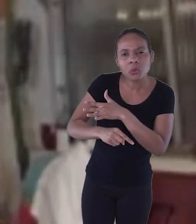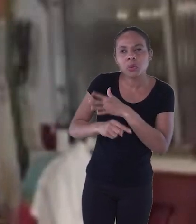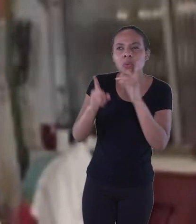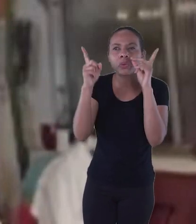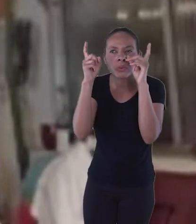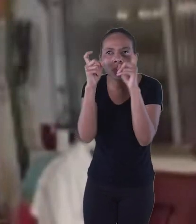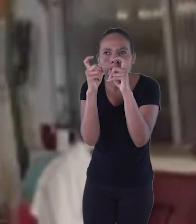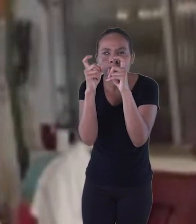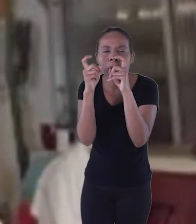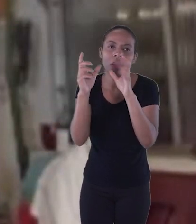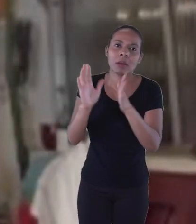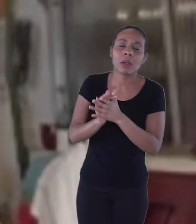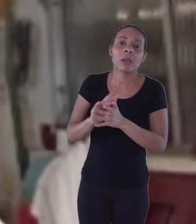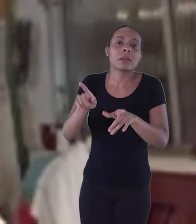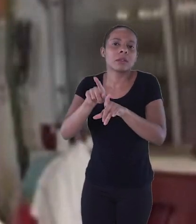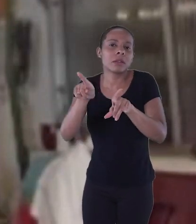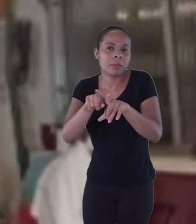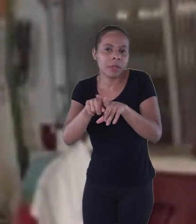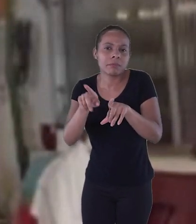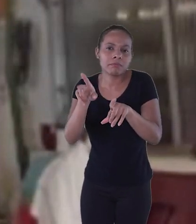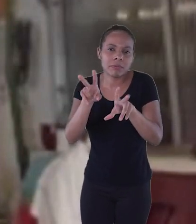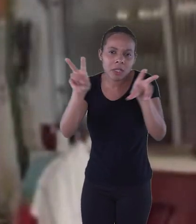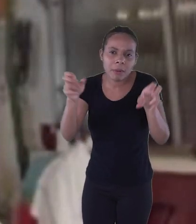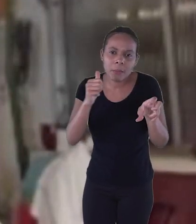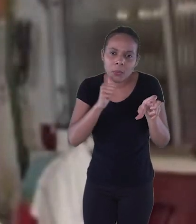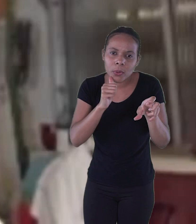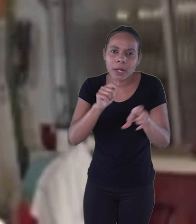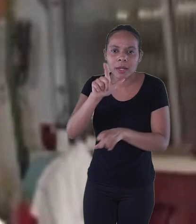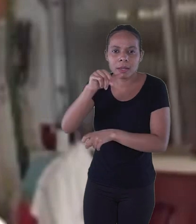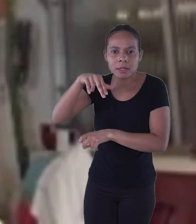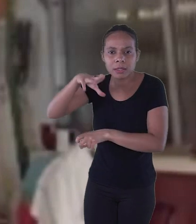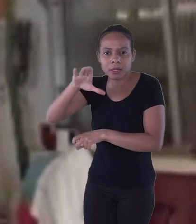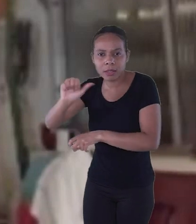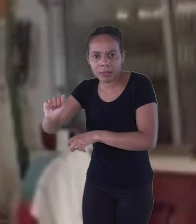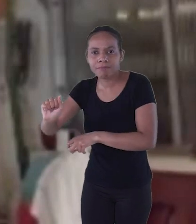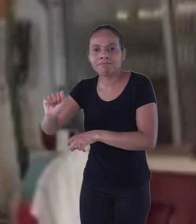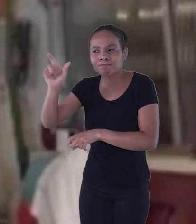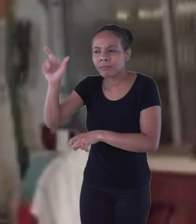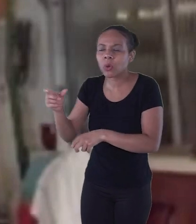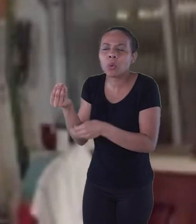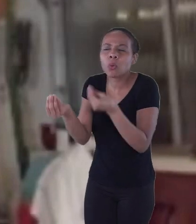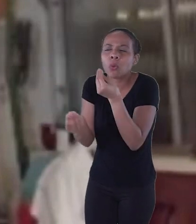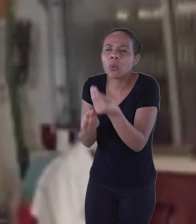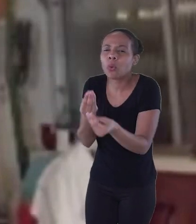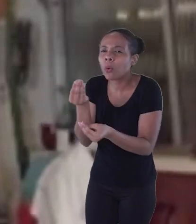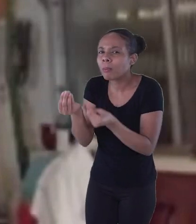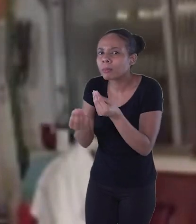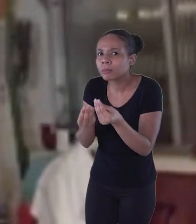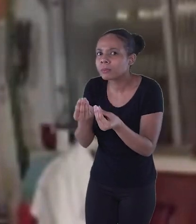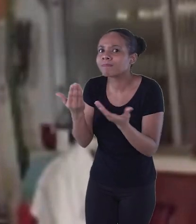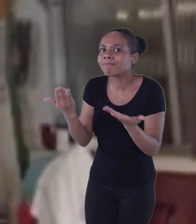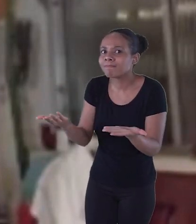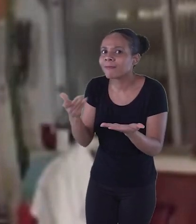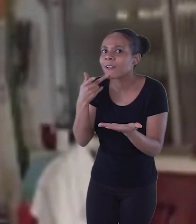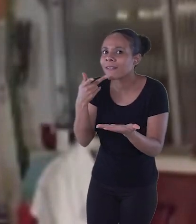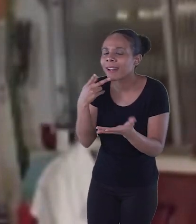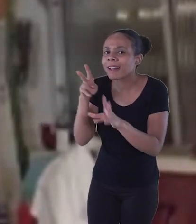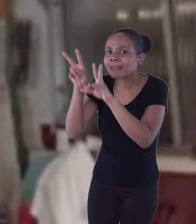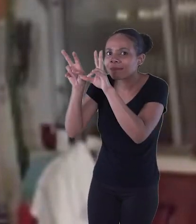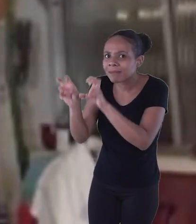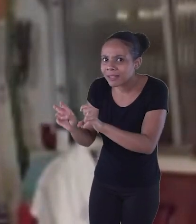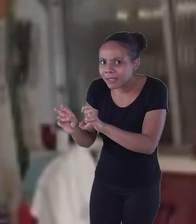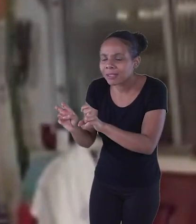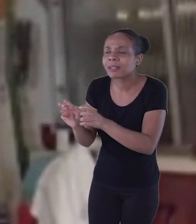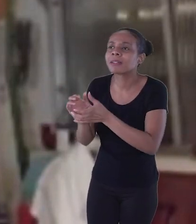como no caso do Nina Rodrigues, que coloca essa questão do determinismo racial. Como a gente falar que também dentro da população